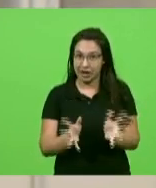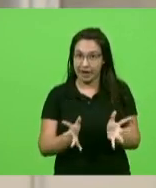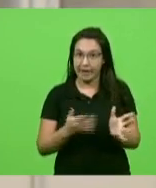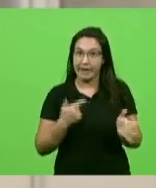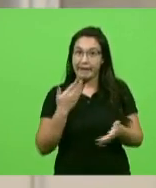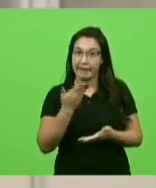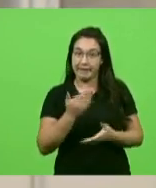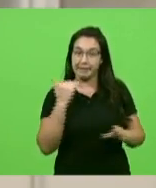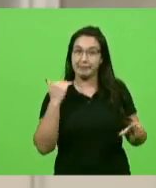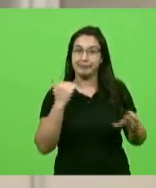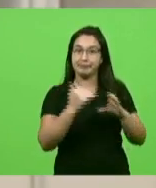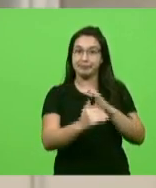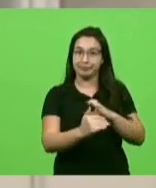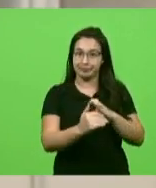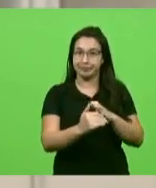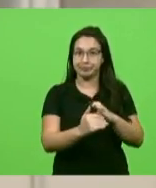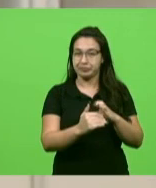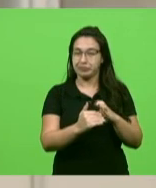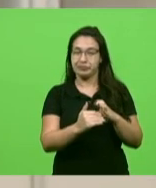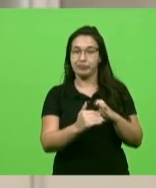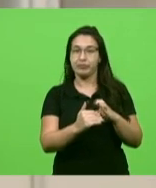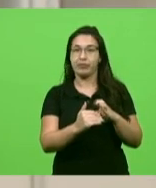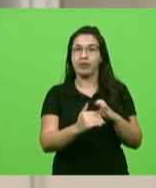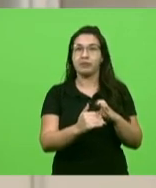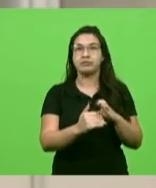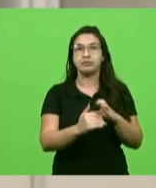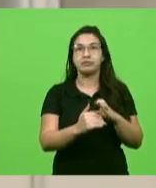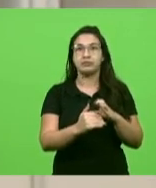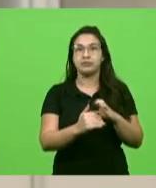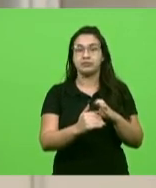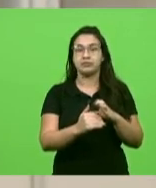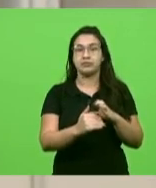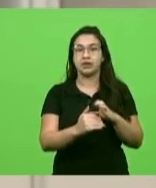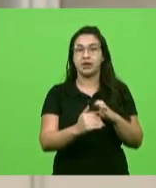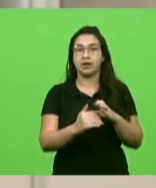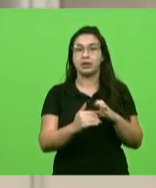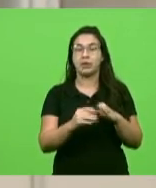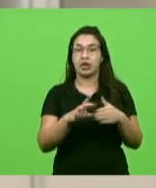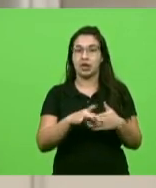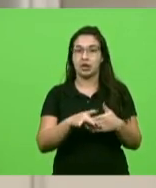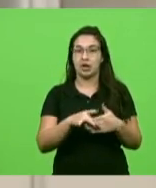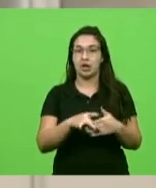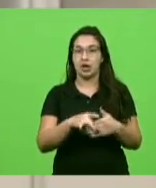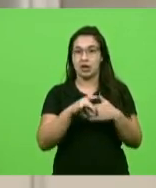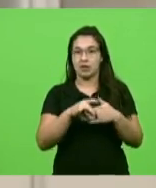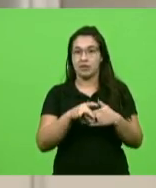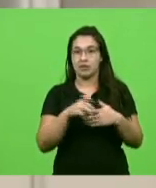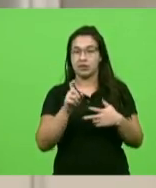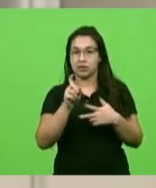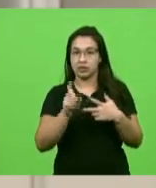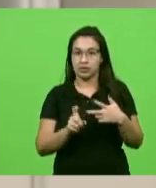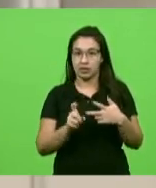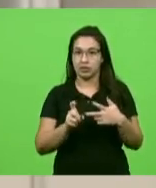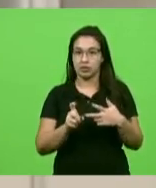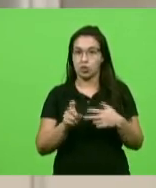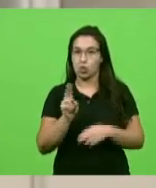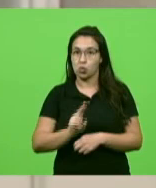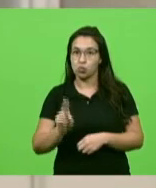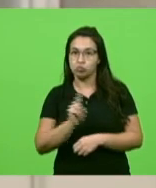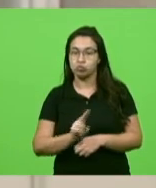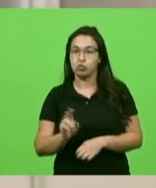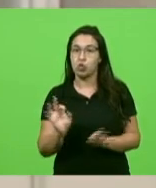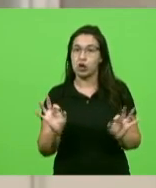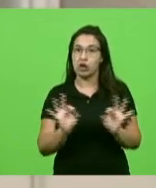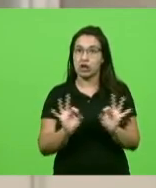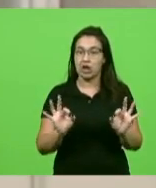encaminhou em vez de exercer esse esse poder fiscalizatório e até avocar se fosse